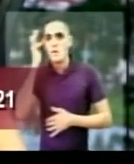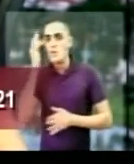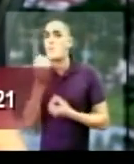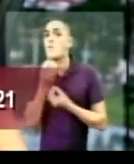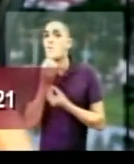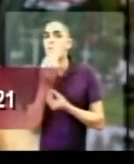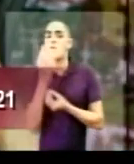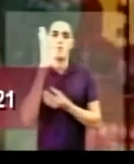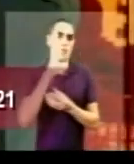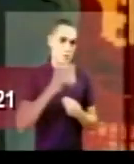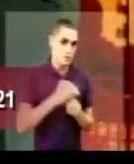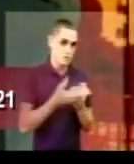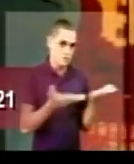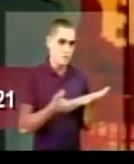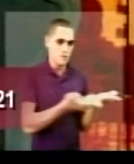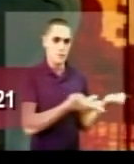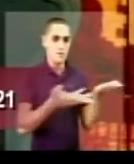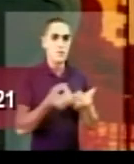seja bem-vinda.